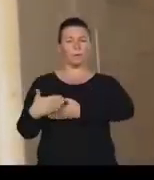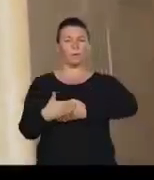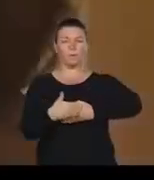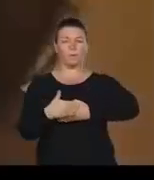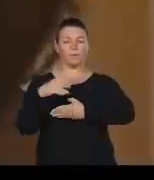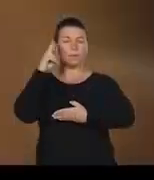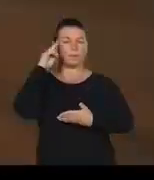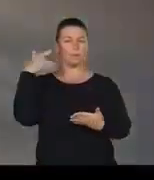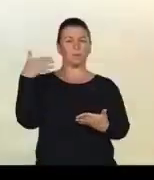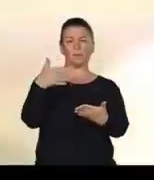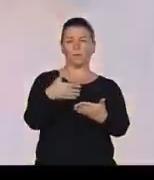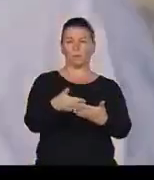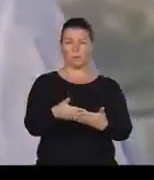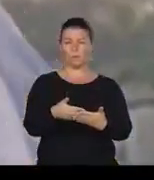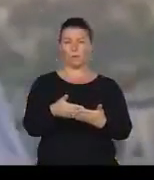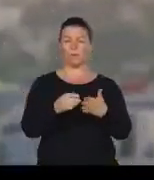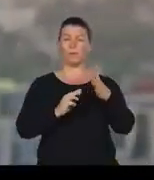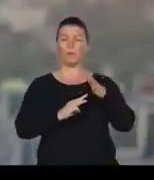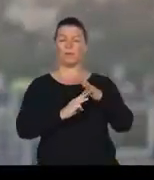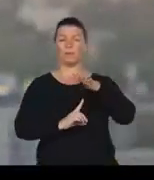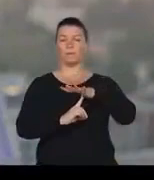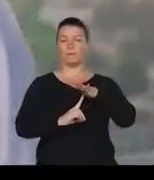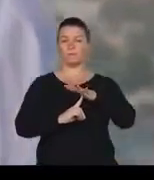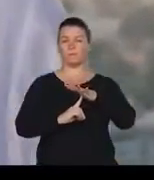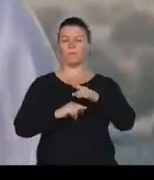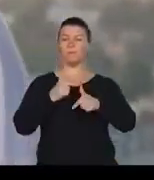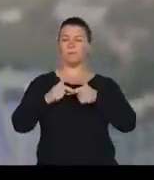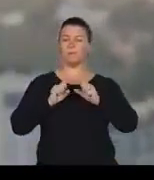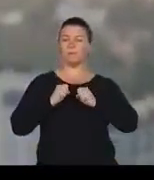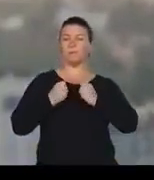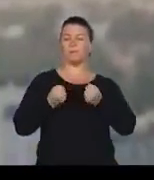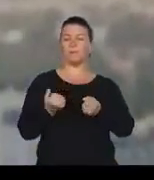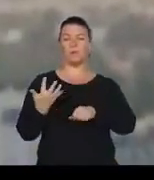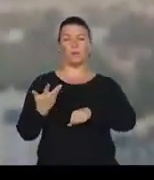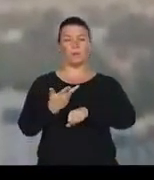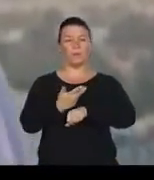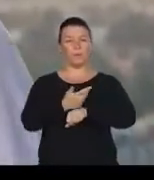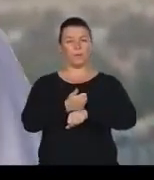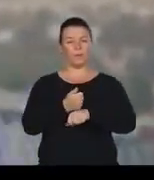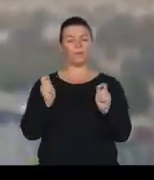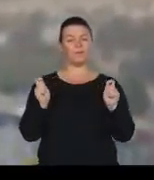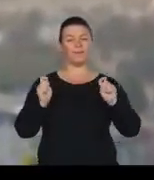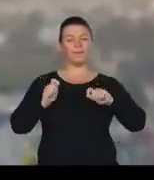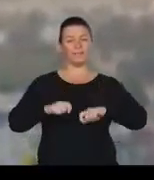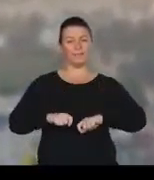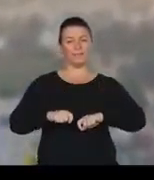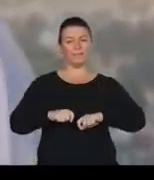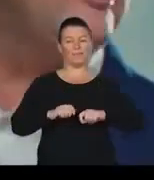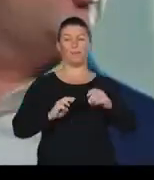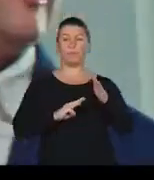infantil da nossa história. Método Paraná é trabalho com atitude, velocidade e